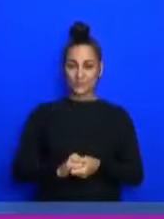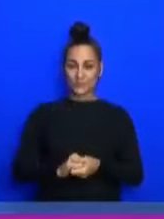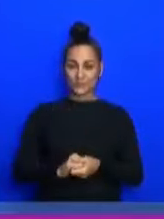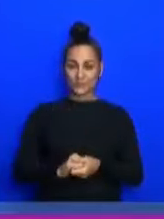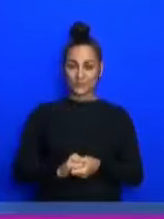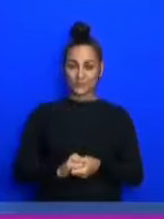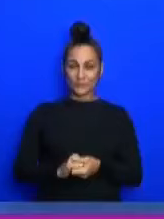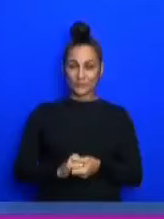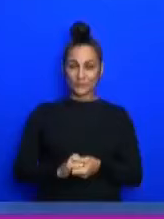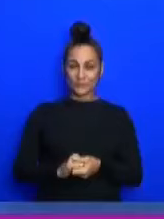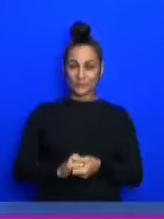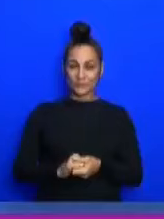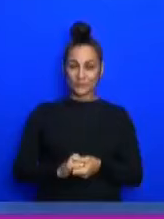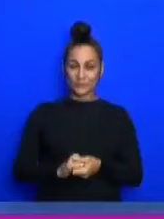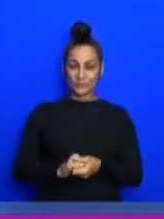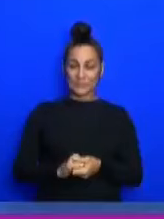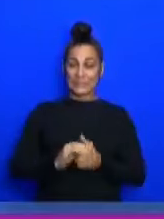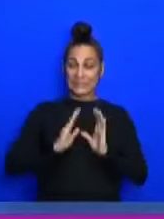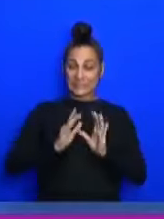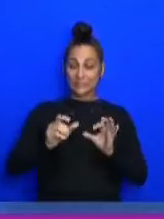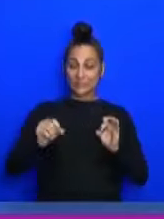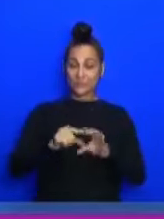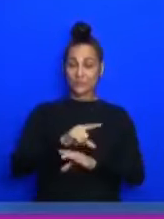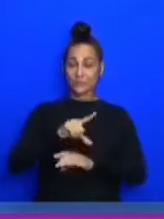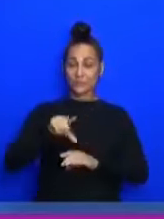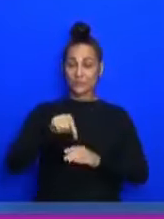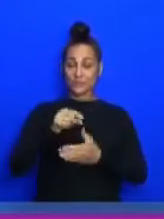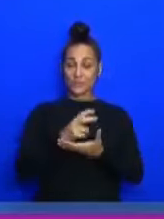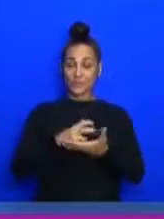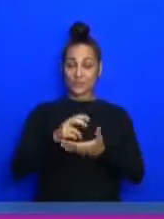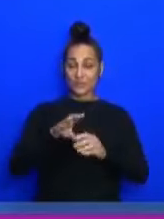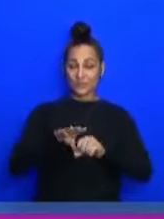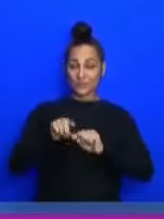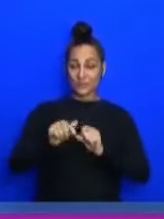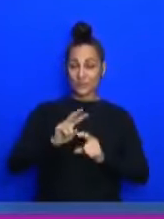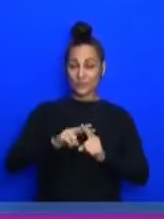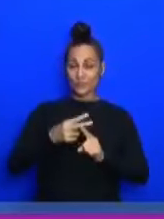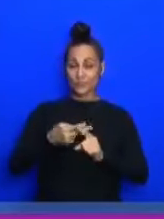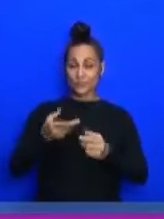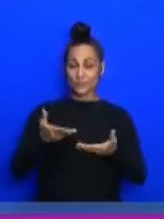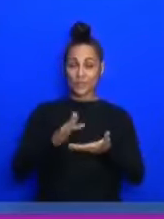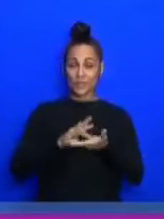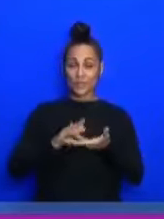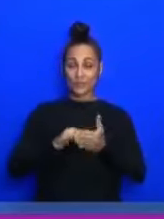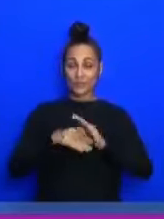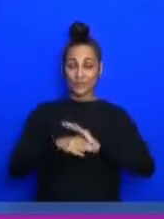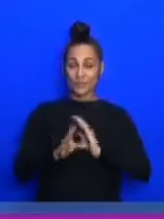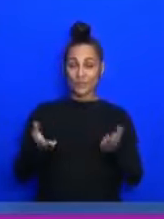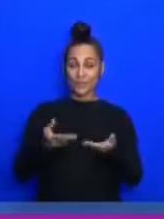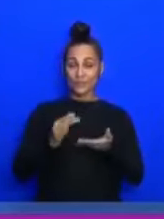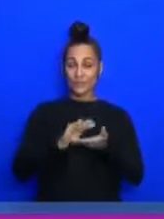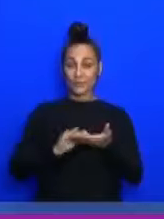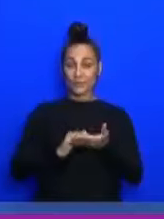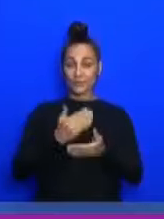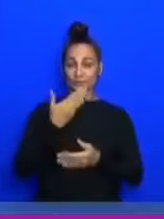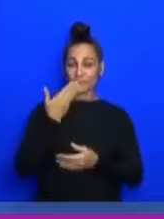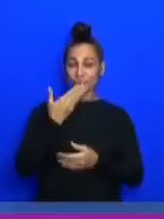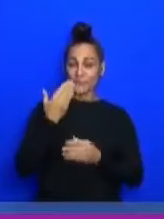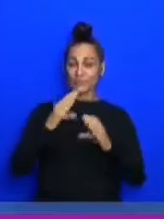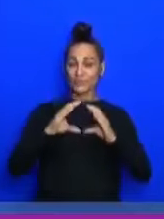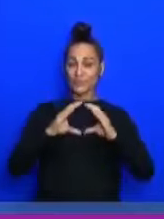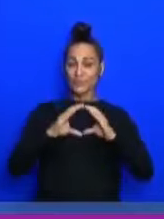número 22 já foram realizados os sorteios da Quina do super set da dupla cena da lot Mania e agora lot fácil bola